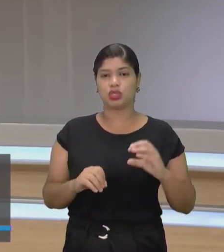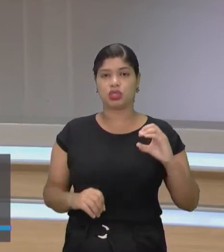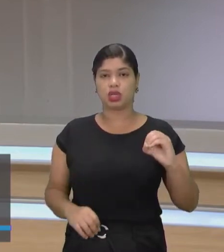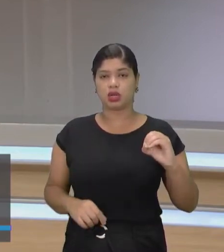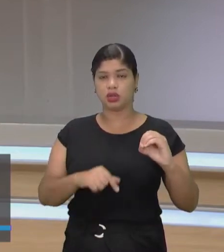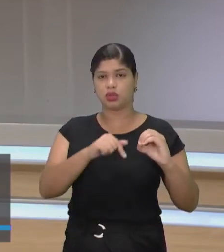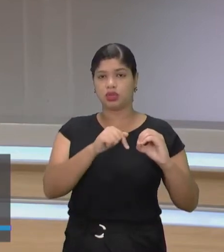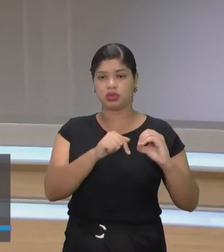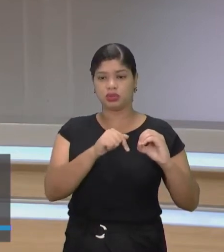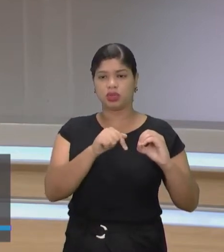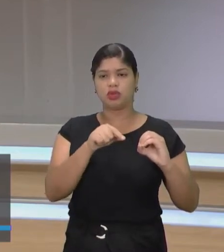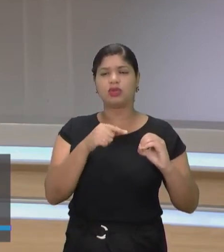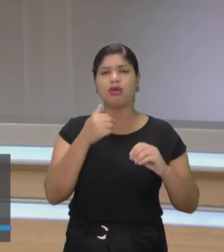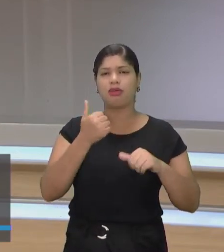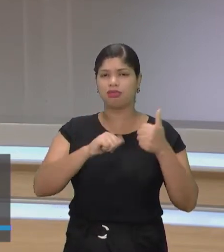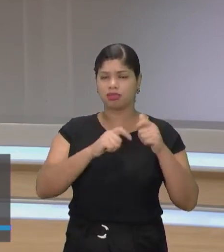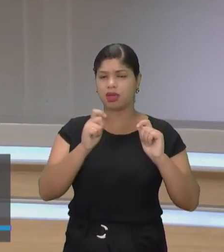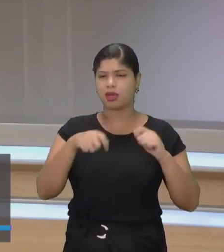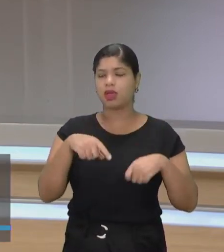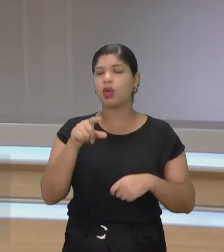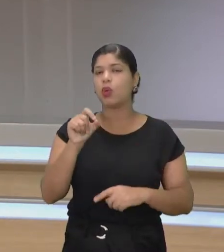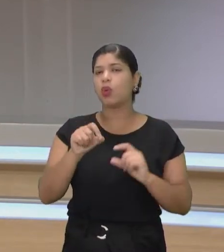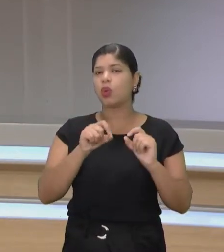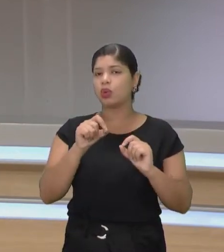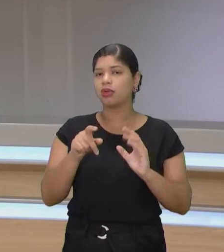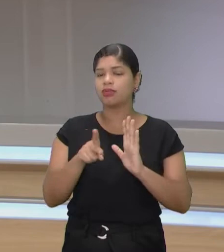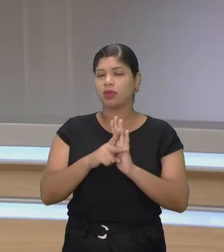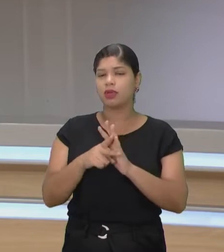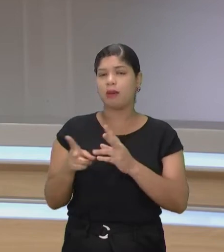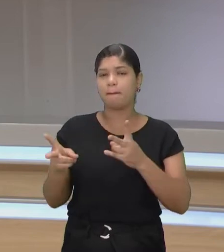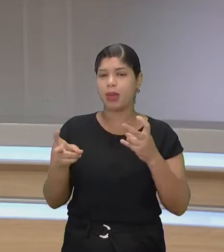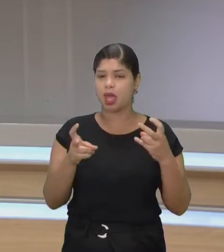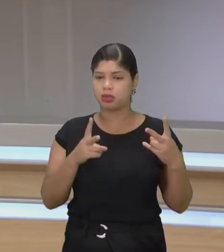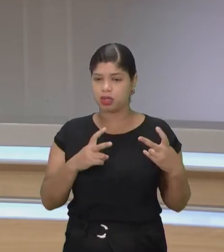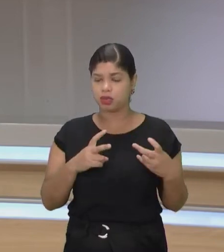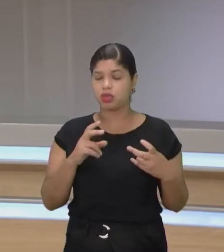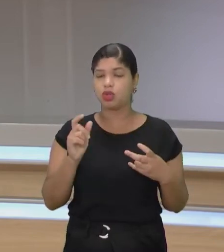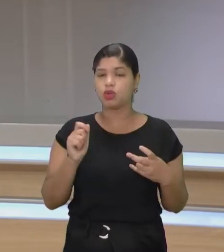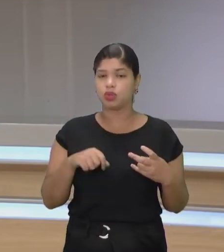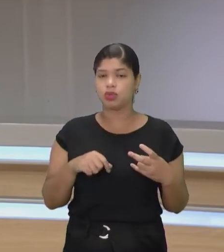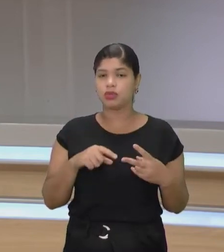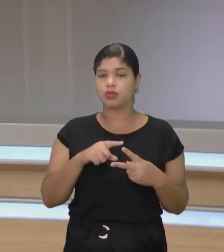podem checar, que é basicamente levando em consideração a união